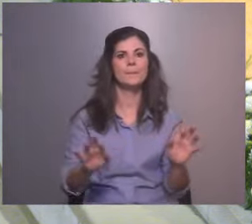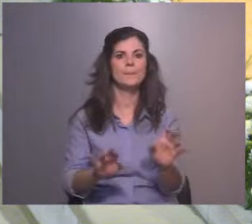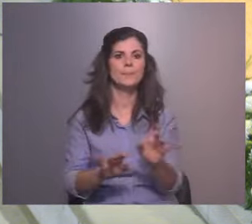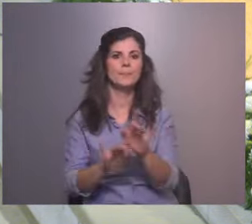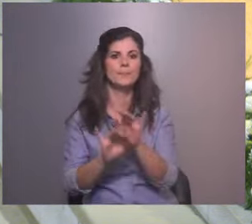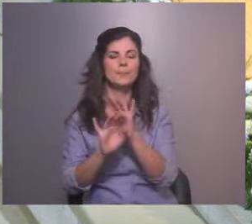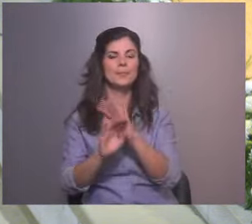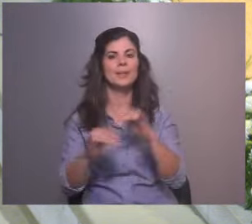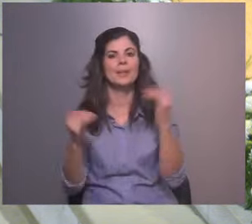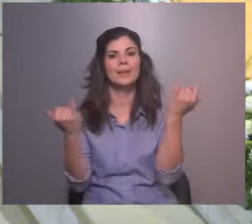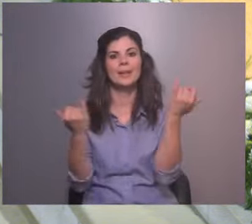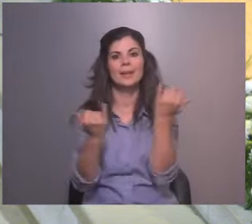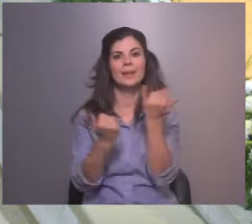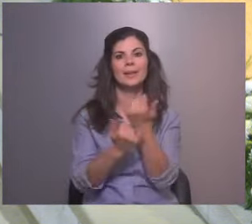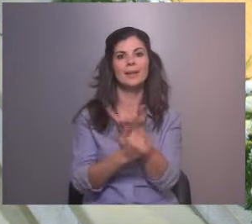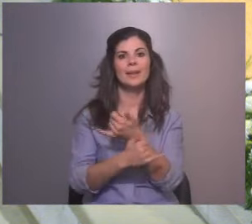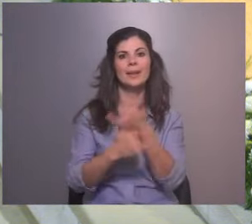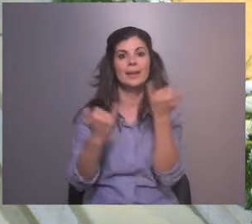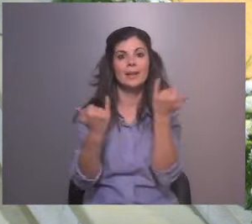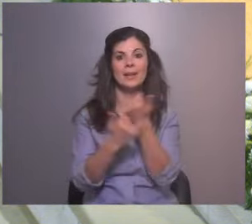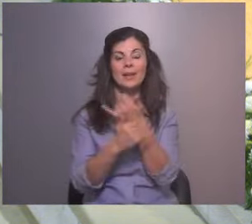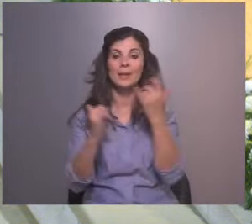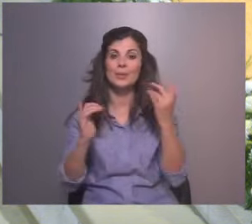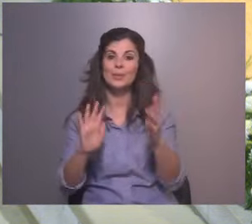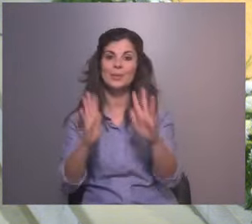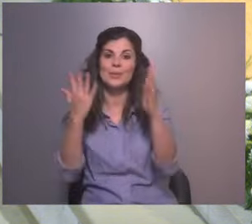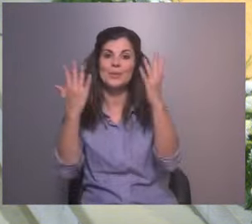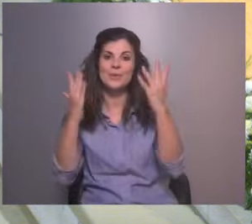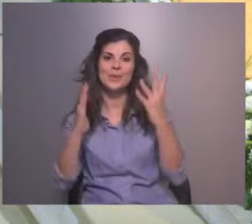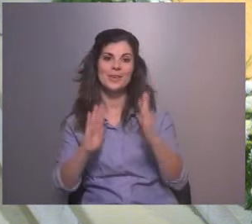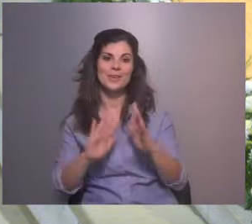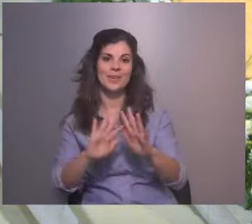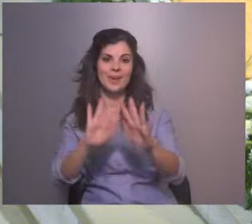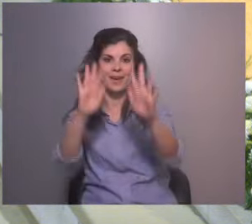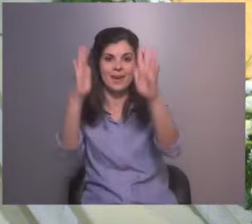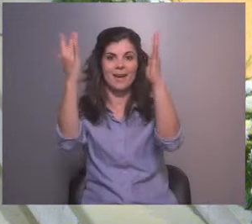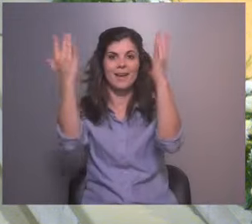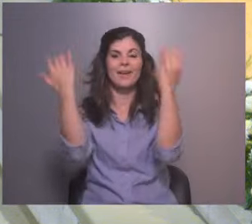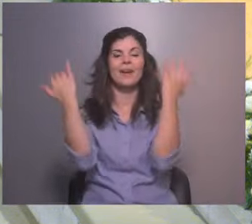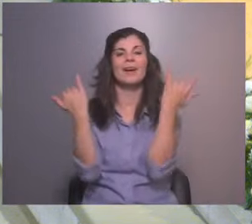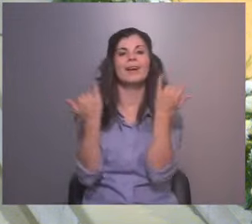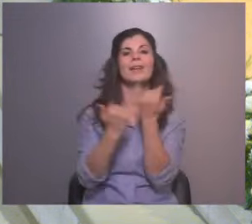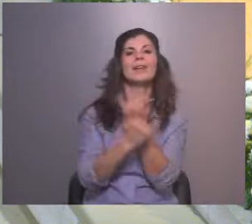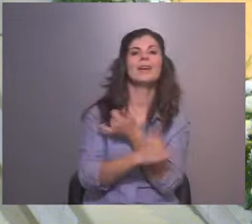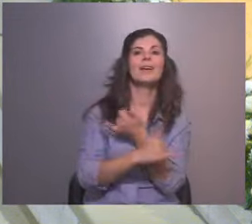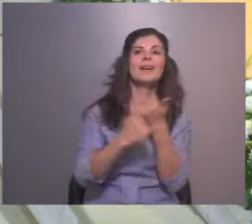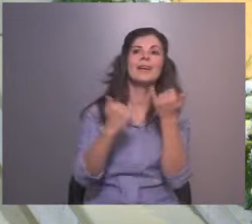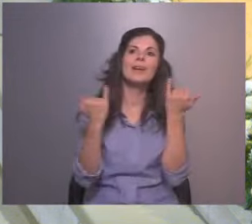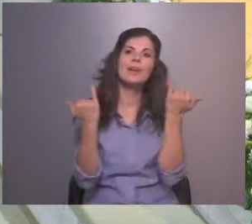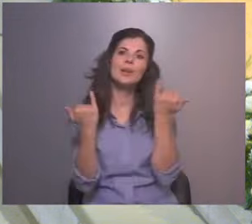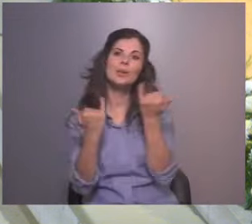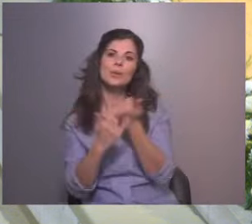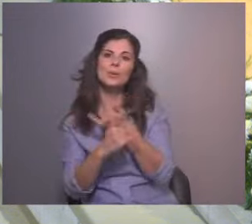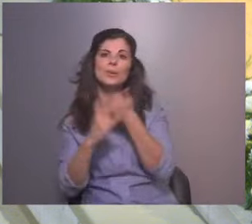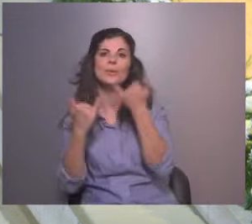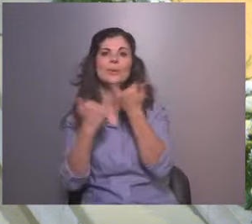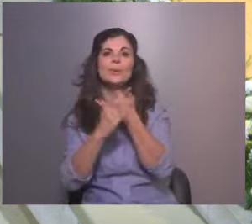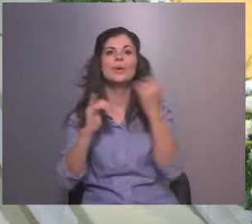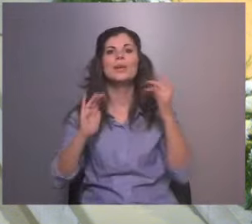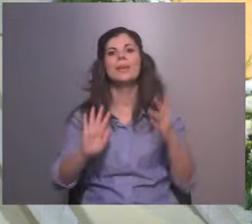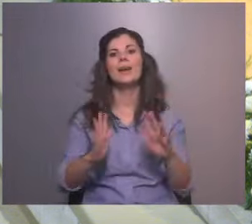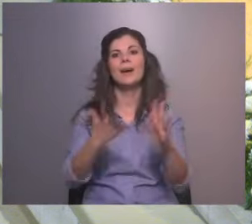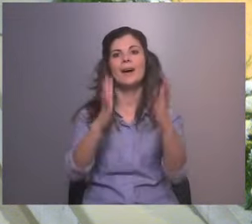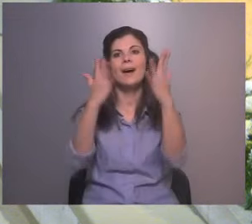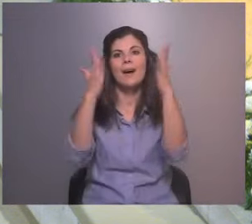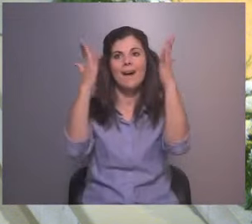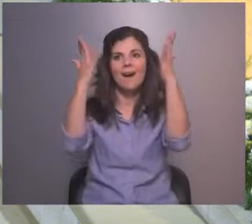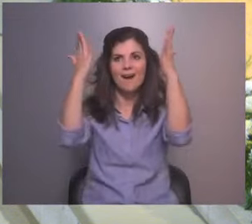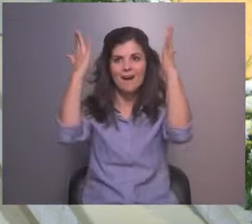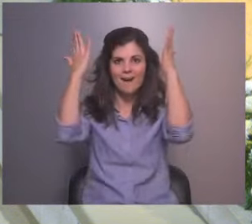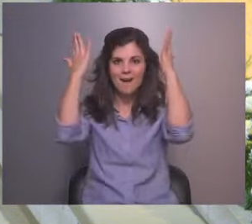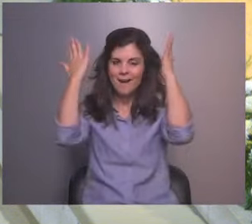Louvai Yahvé. Vamos agora preparar esse momento da celebração que vamos